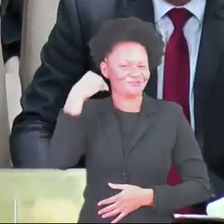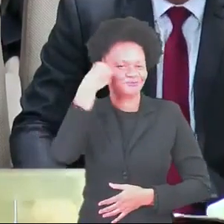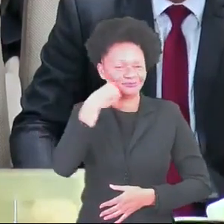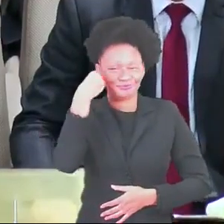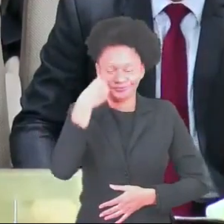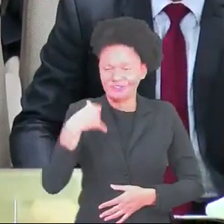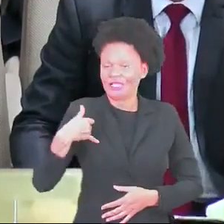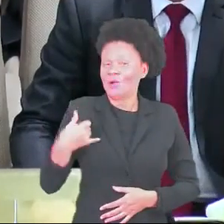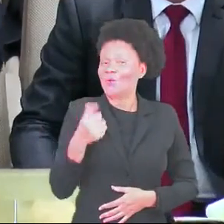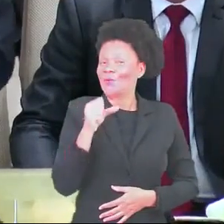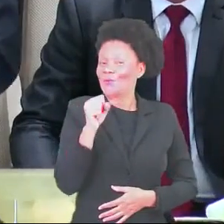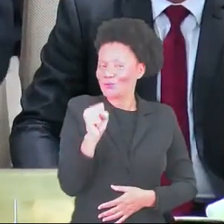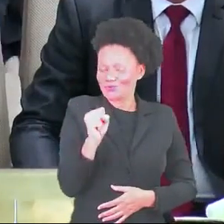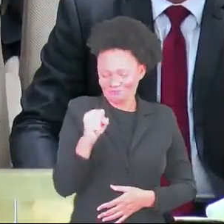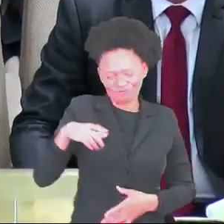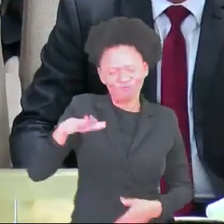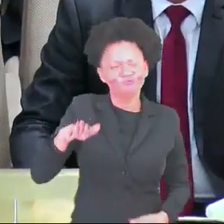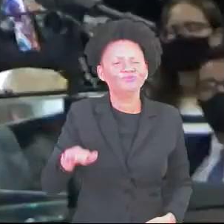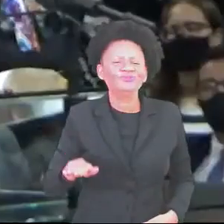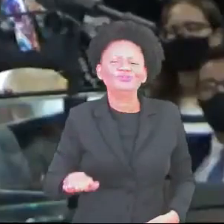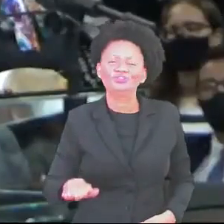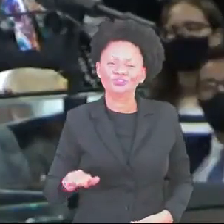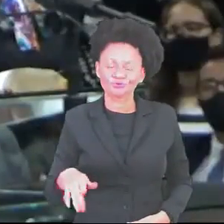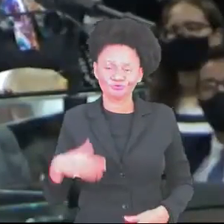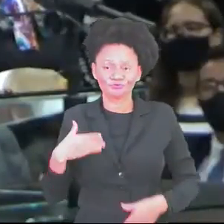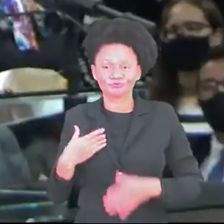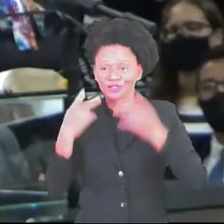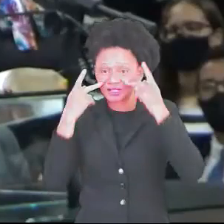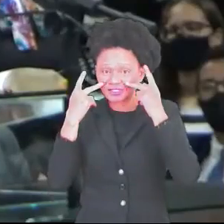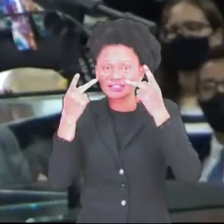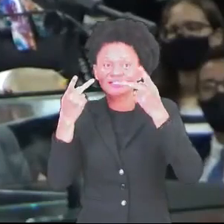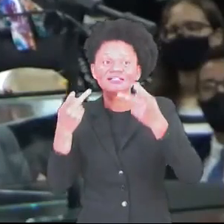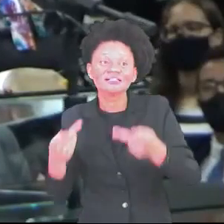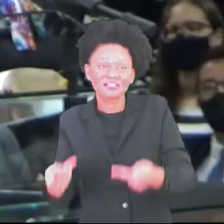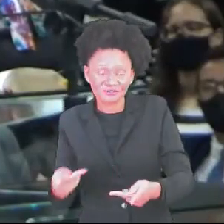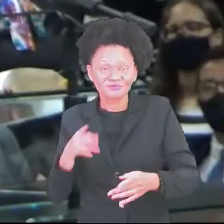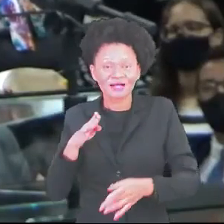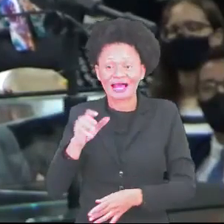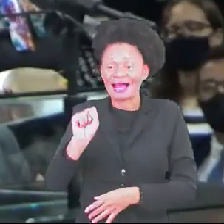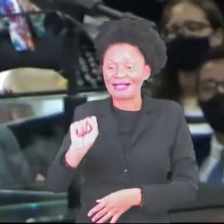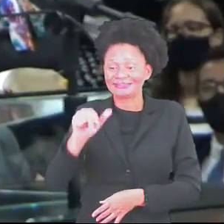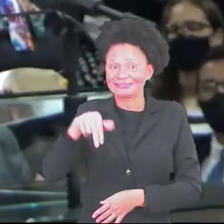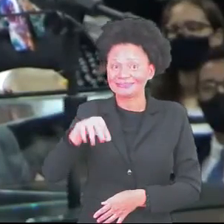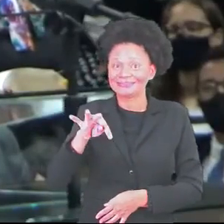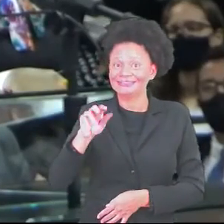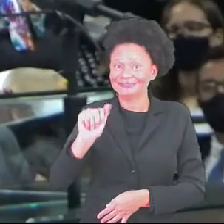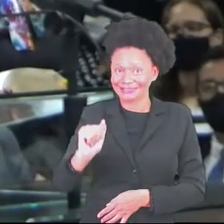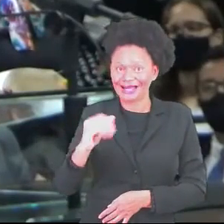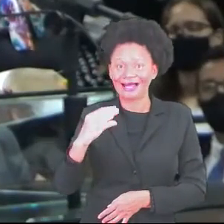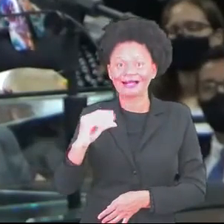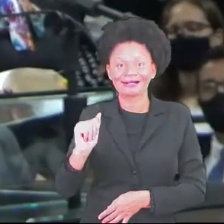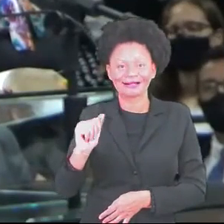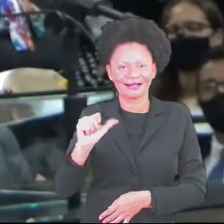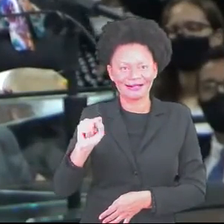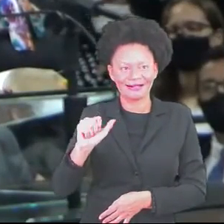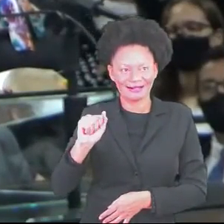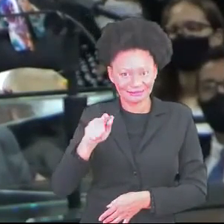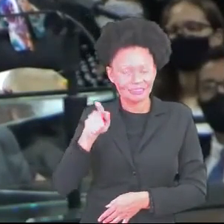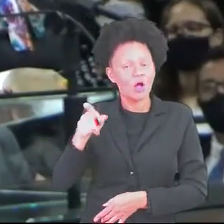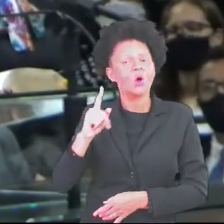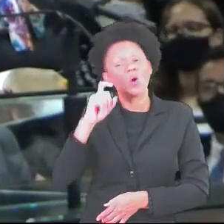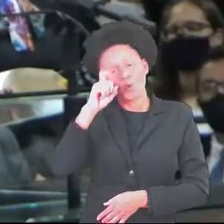Eu tinha 8 anos de idade, quando visitei a Santa Casa de Misericórdia, um hospital